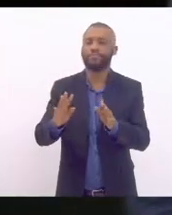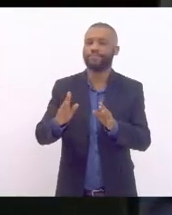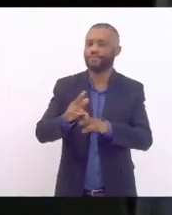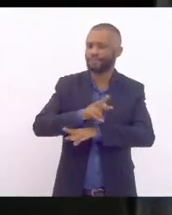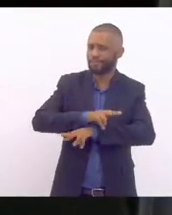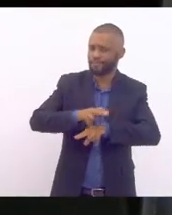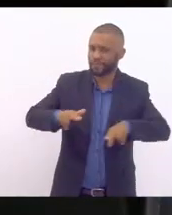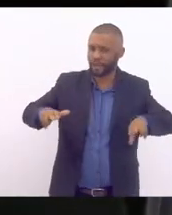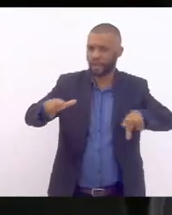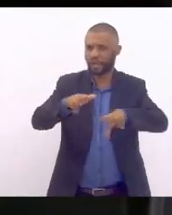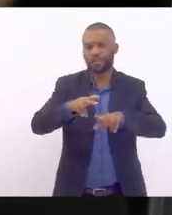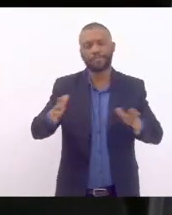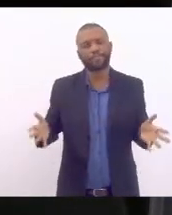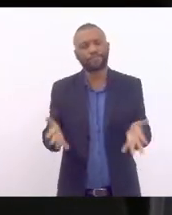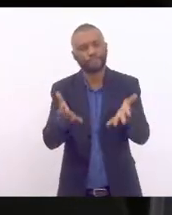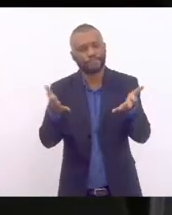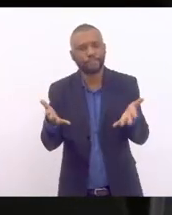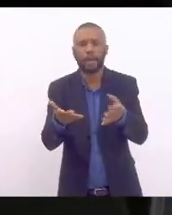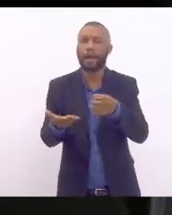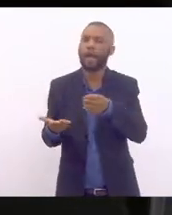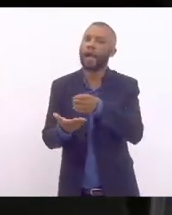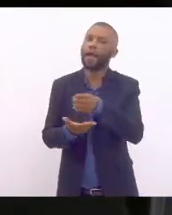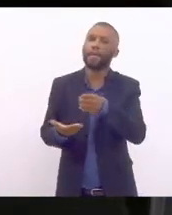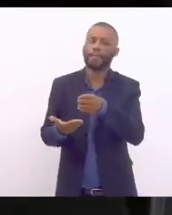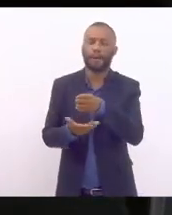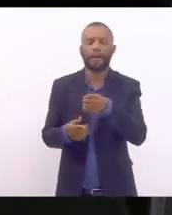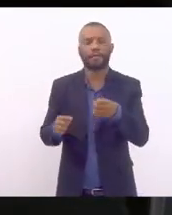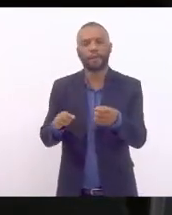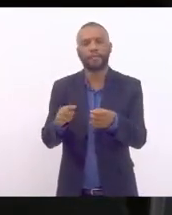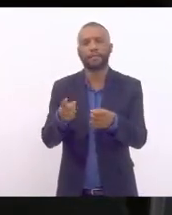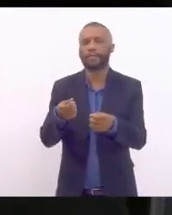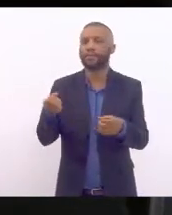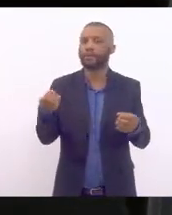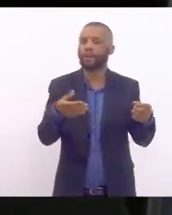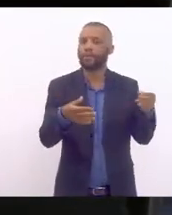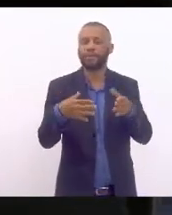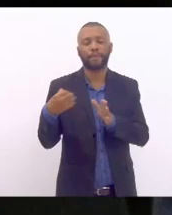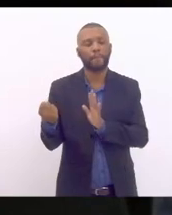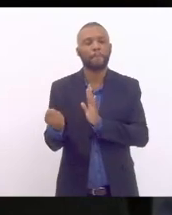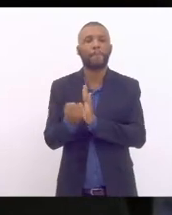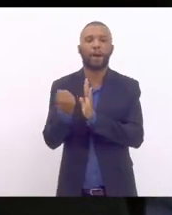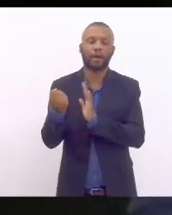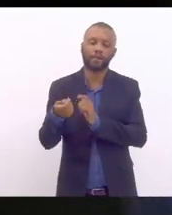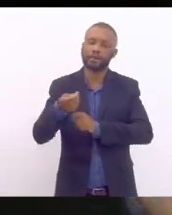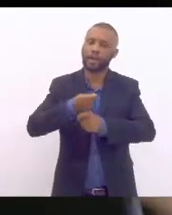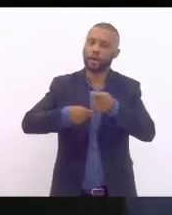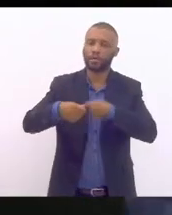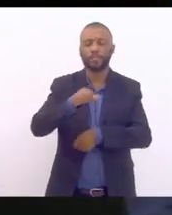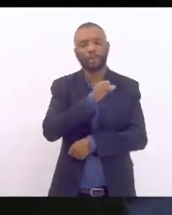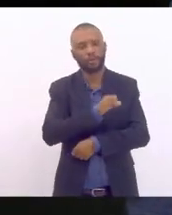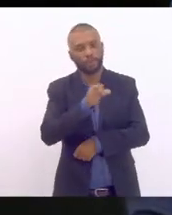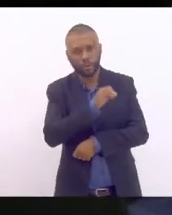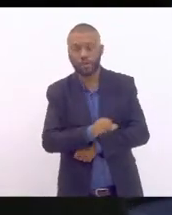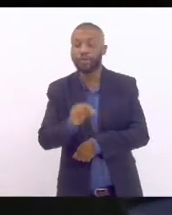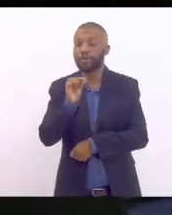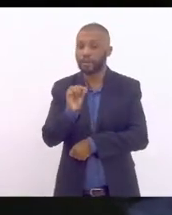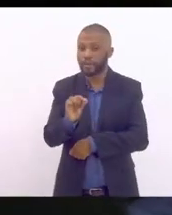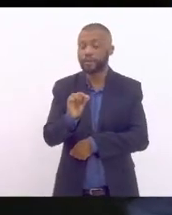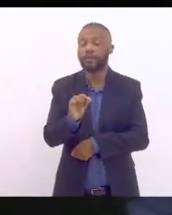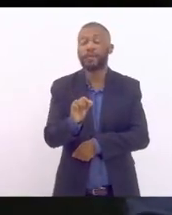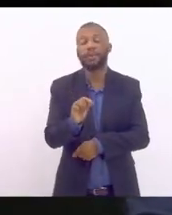terem motores os pilares desse um desses novos Marcos da economia Fluminense que